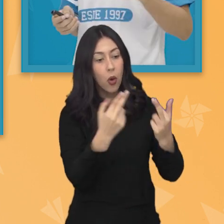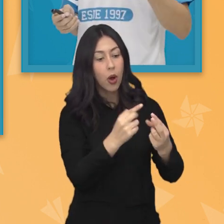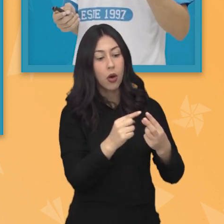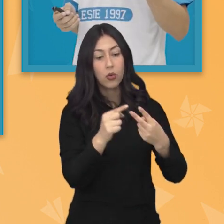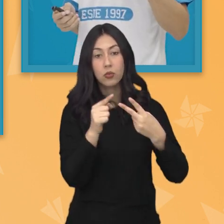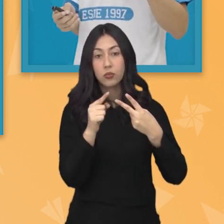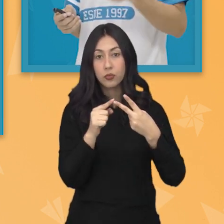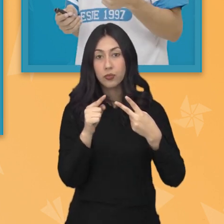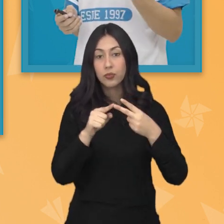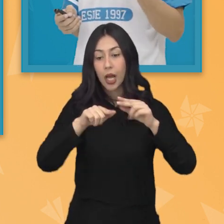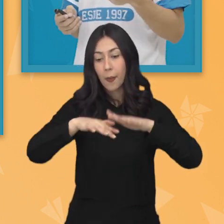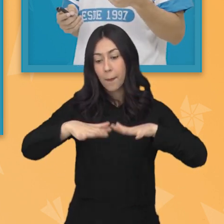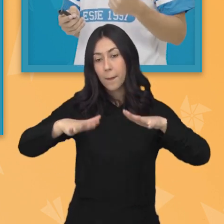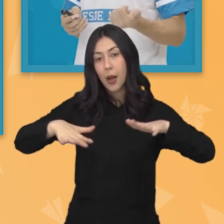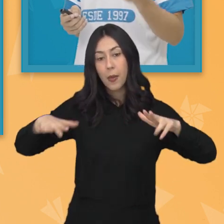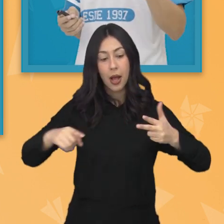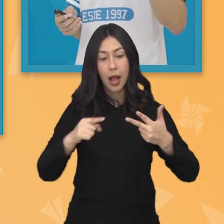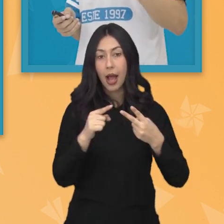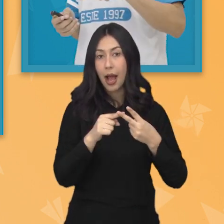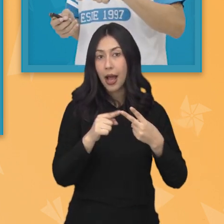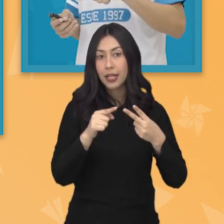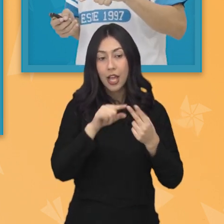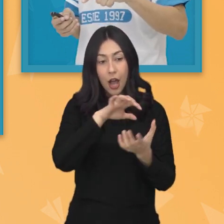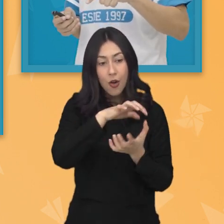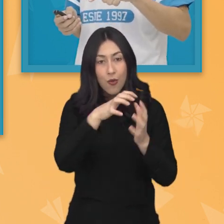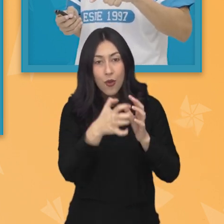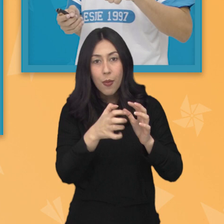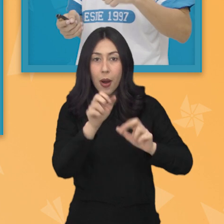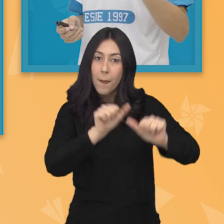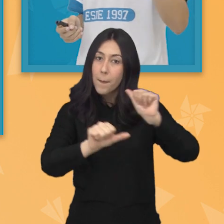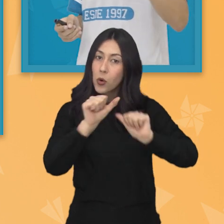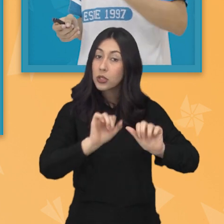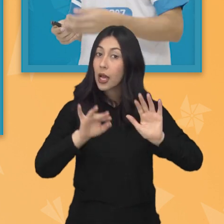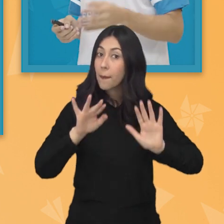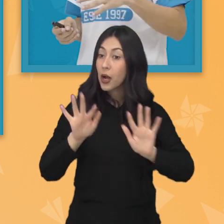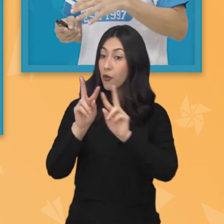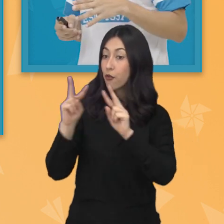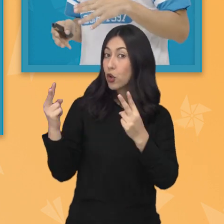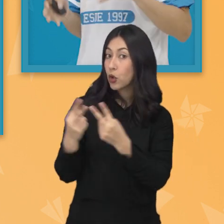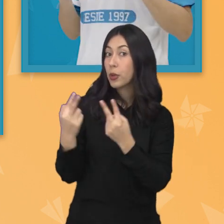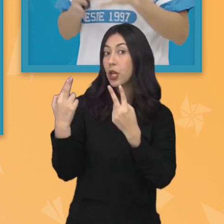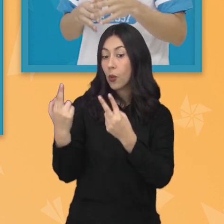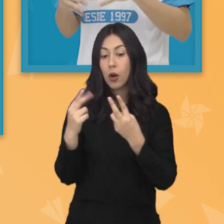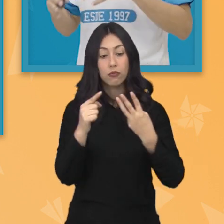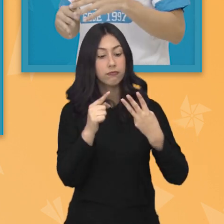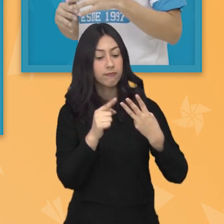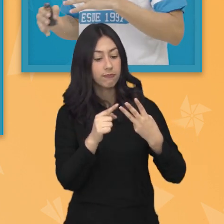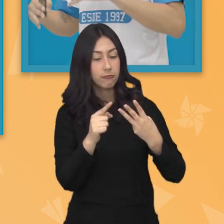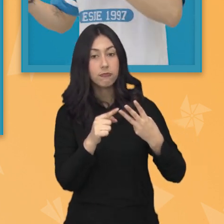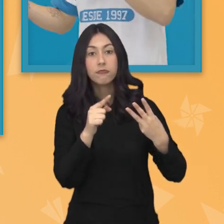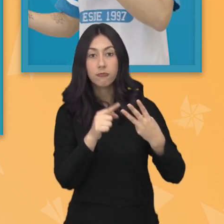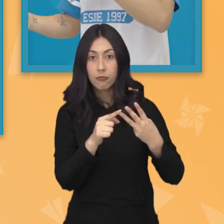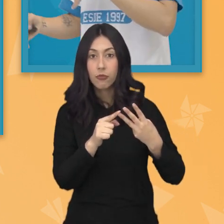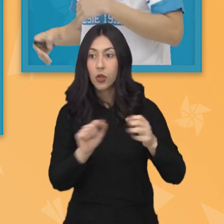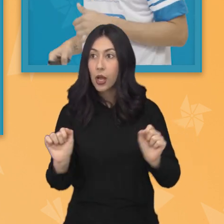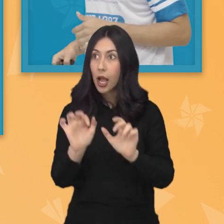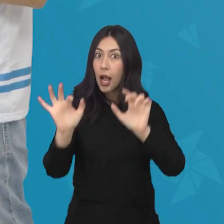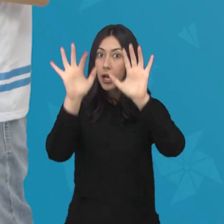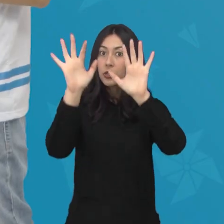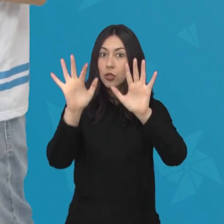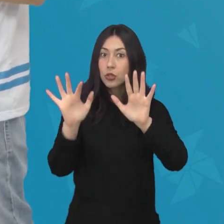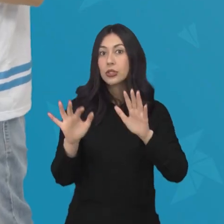temos forma variável, mas o volume ainda se mantém definido, e por último gasoso, que tem forma e volume